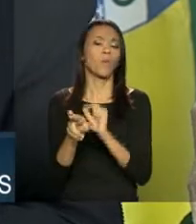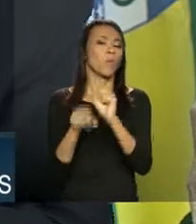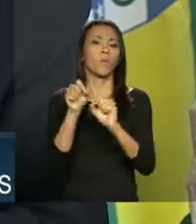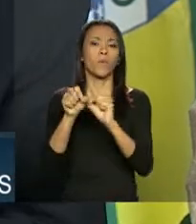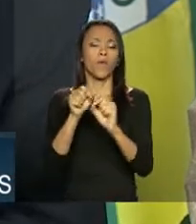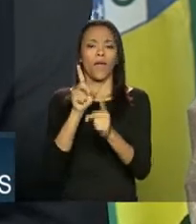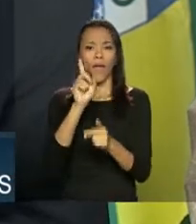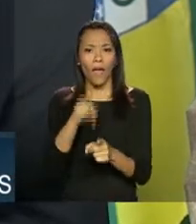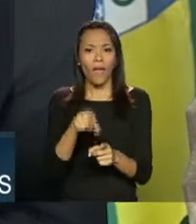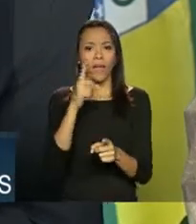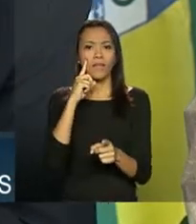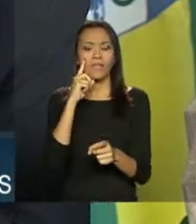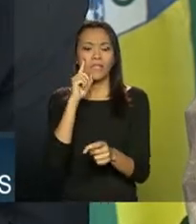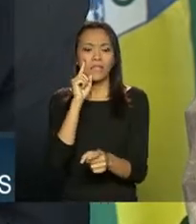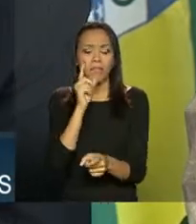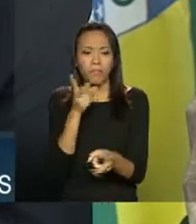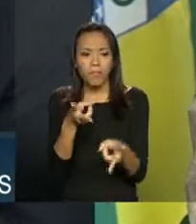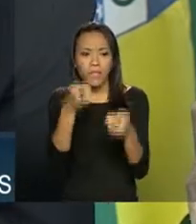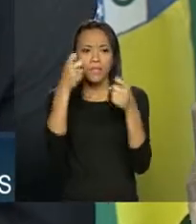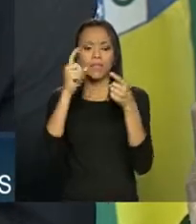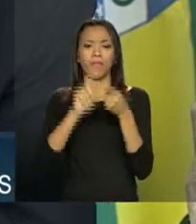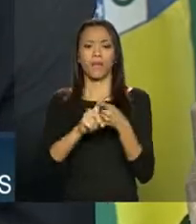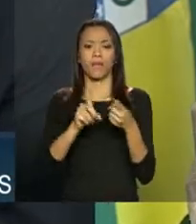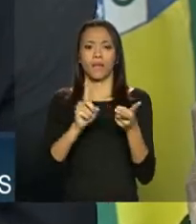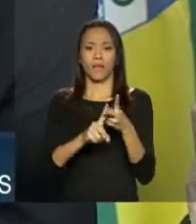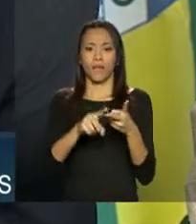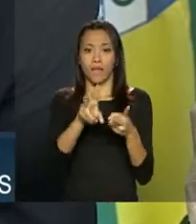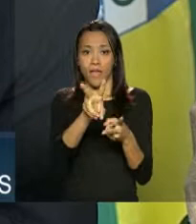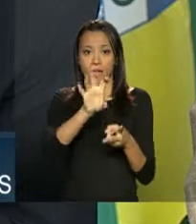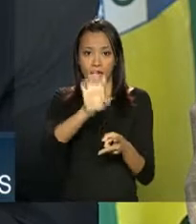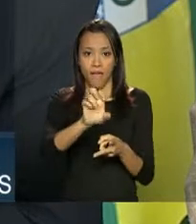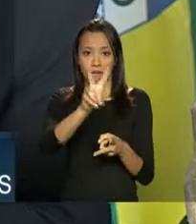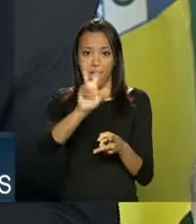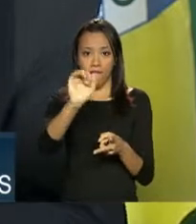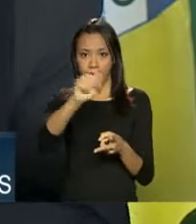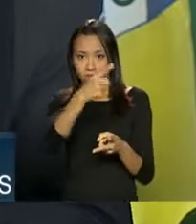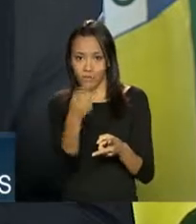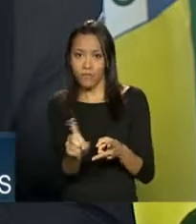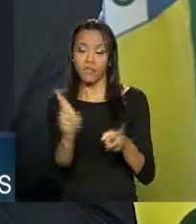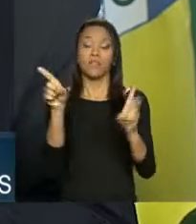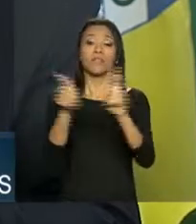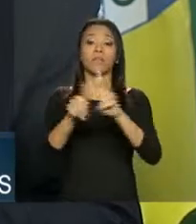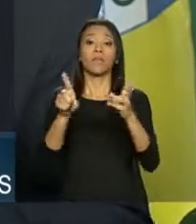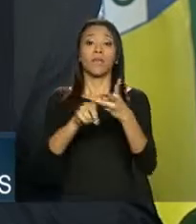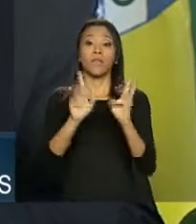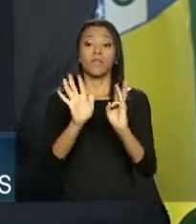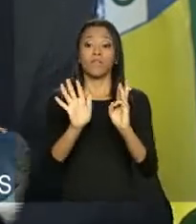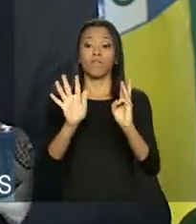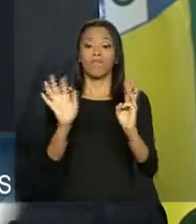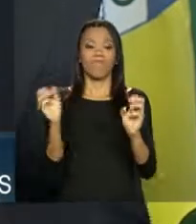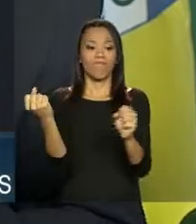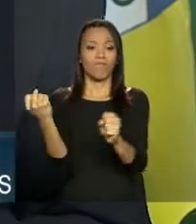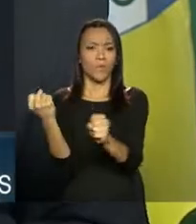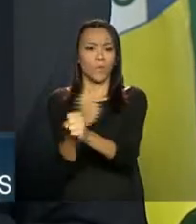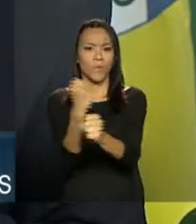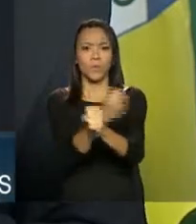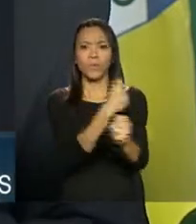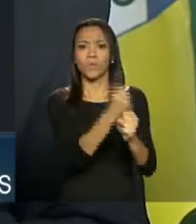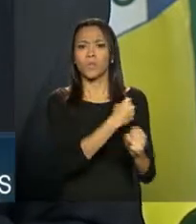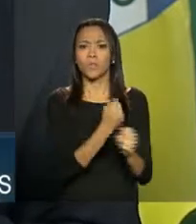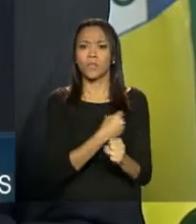identificação a vazão e o trabalho necessário à conclusão de cerca de